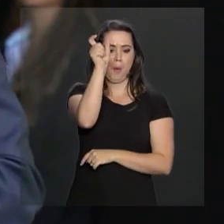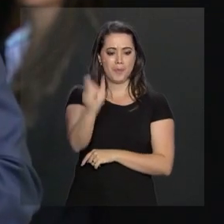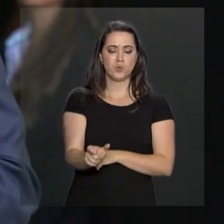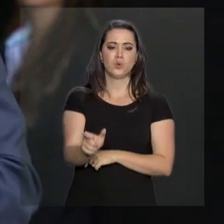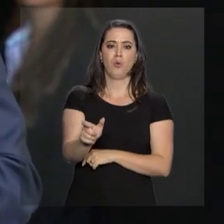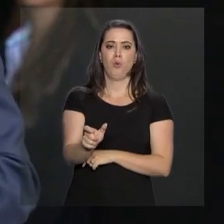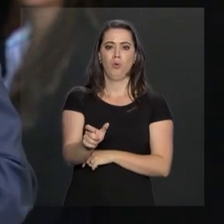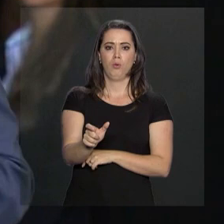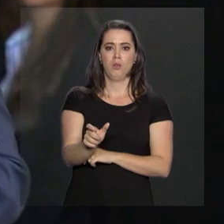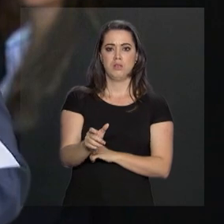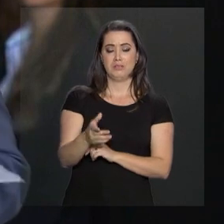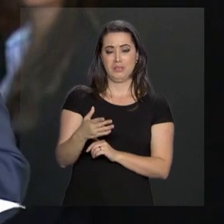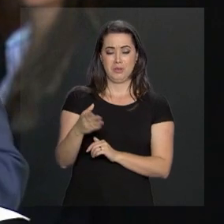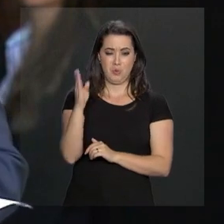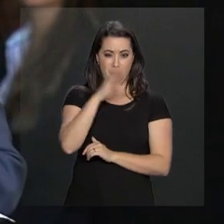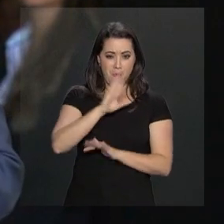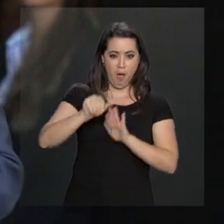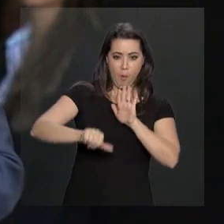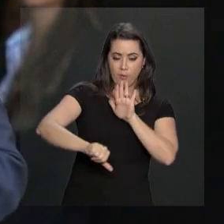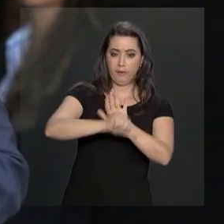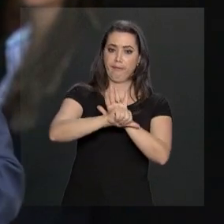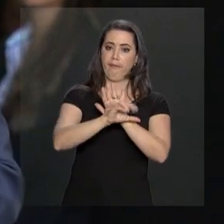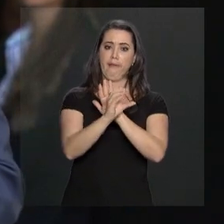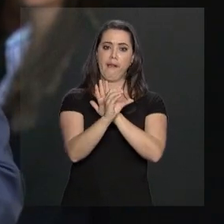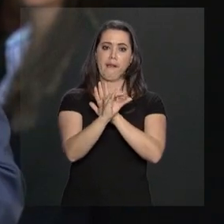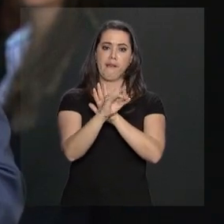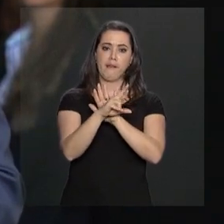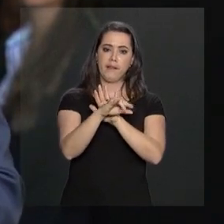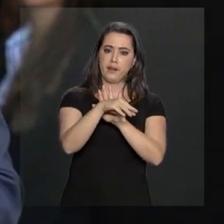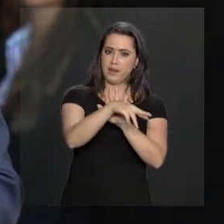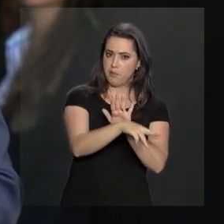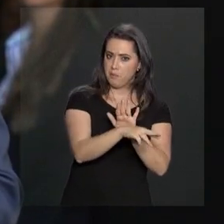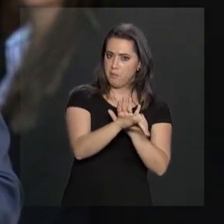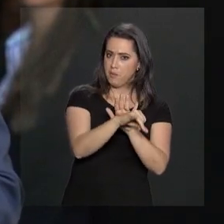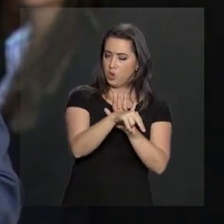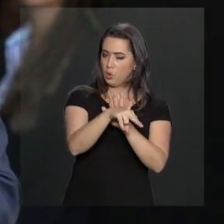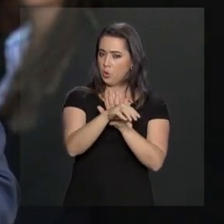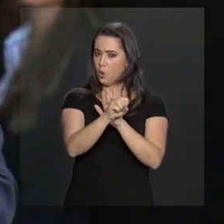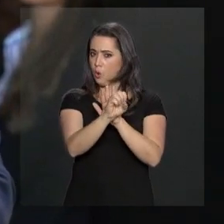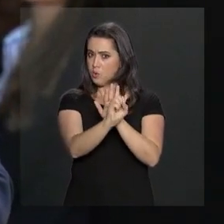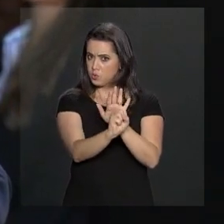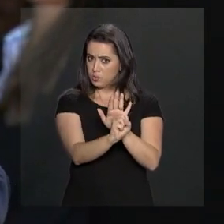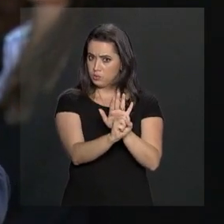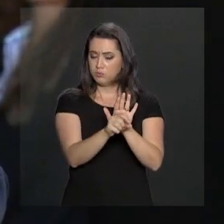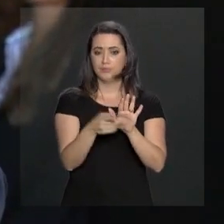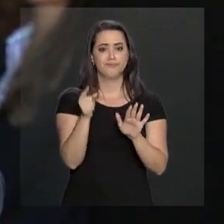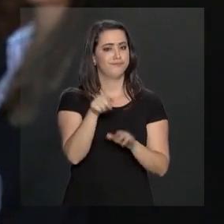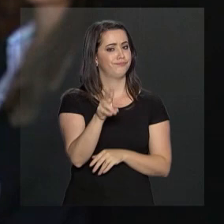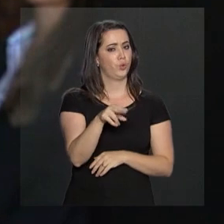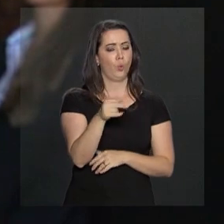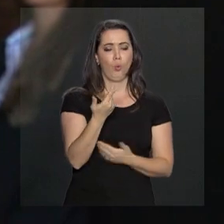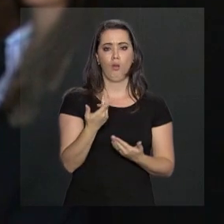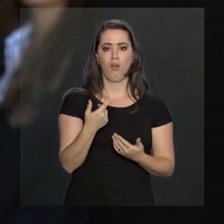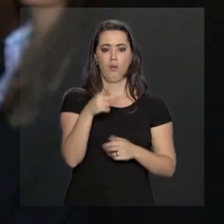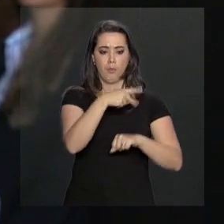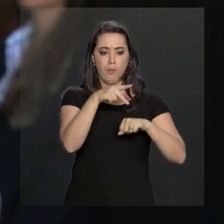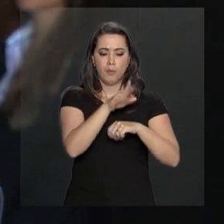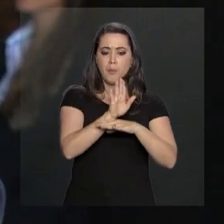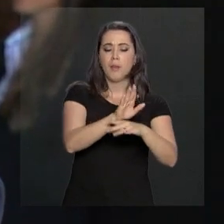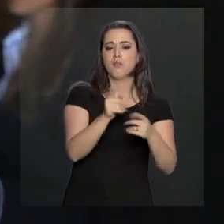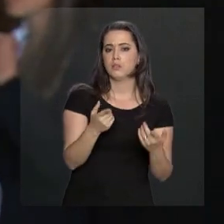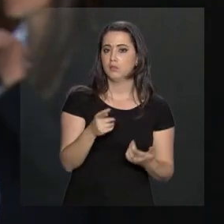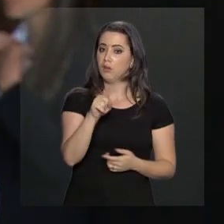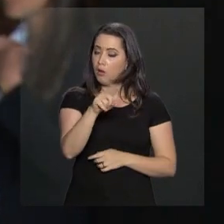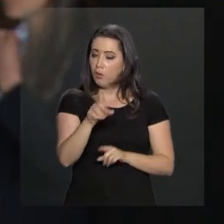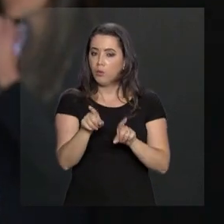criminoso. O Brasil não será um porto seguro para criminosos e jamais, novamente, negará cooperação